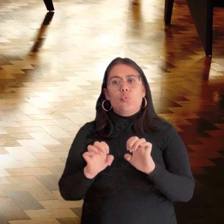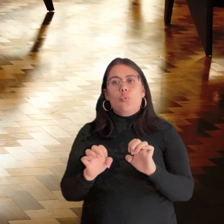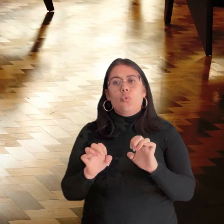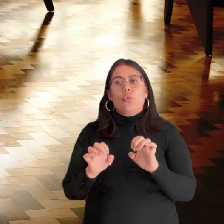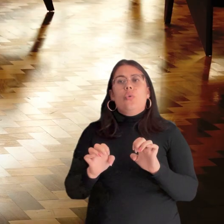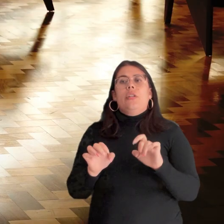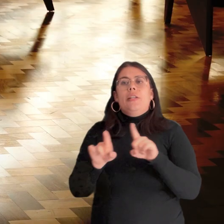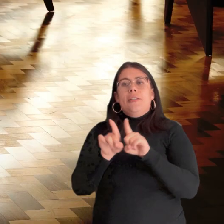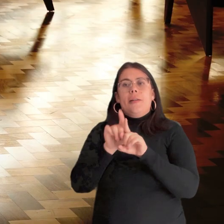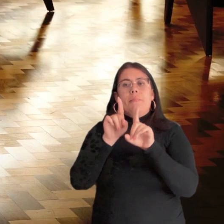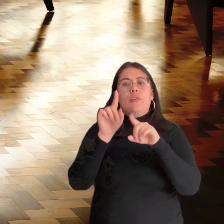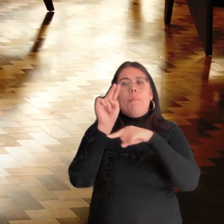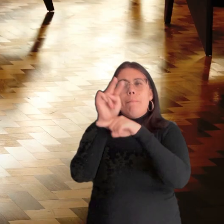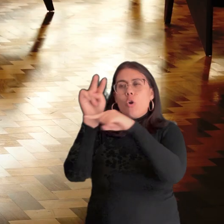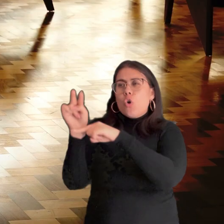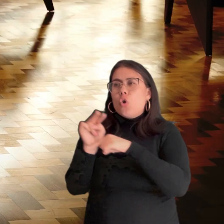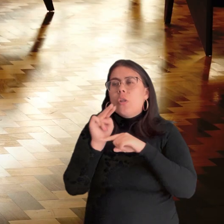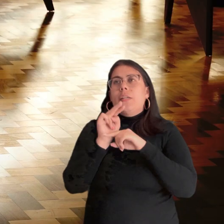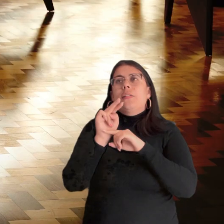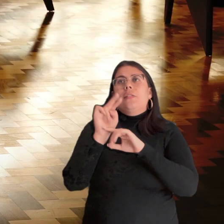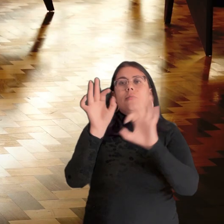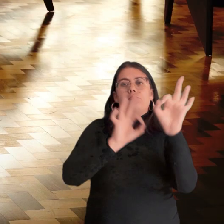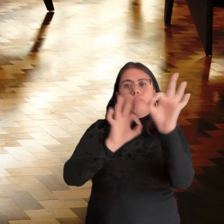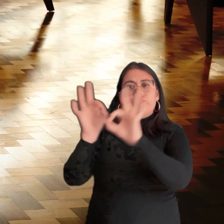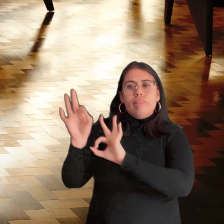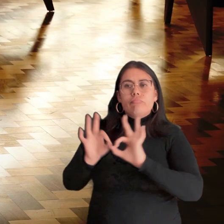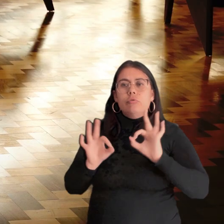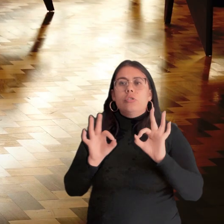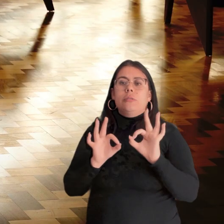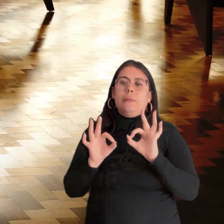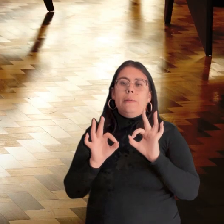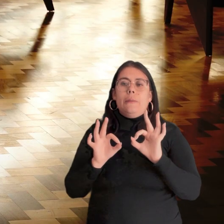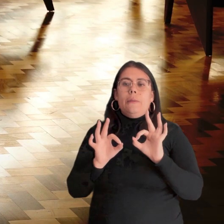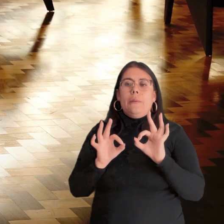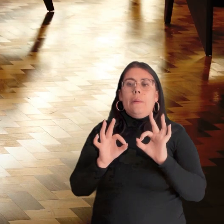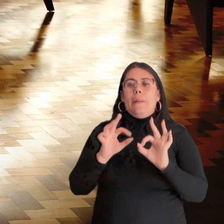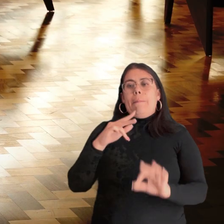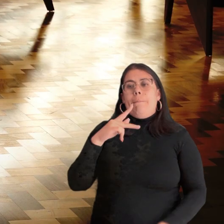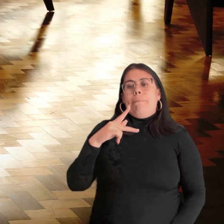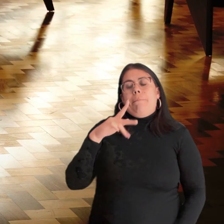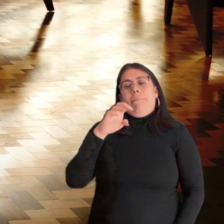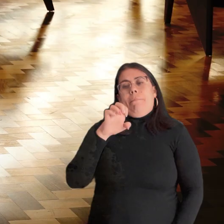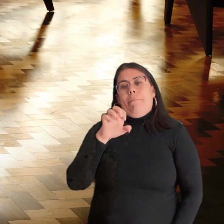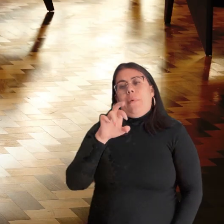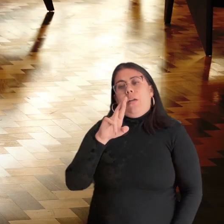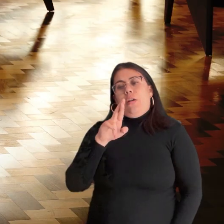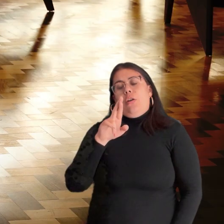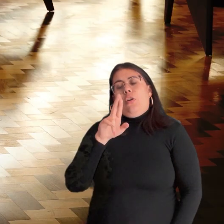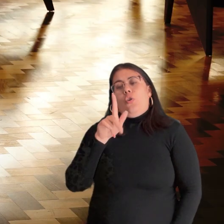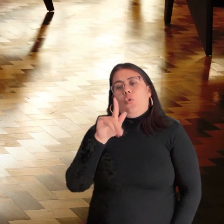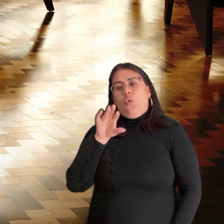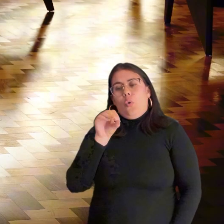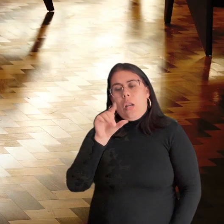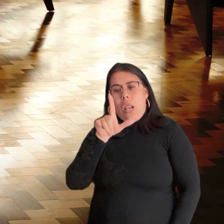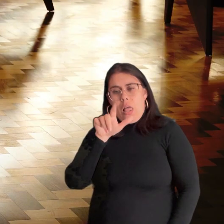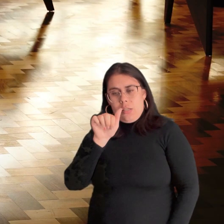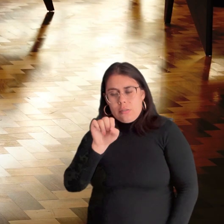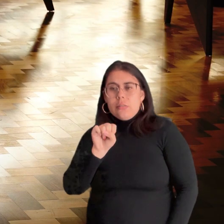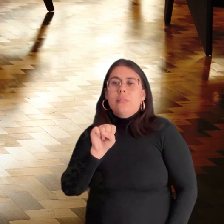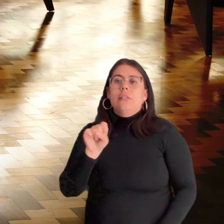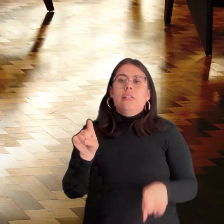protegidas, seja por meio de pérgolas ou os quebra-sóis, ou os brise-soleil, também são elementos muito nítidos na obra do Rhino,